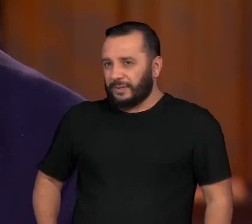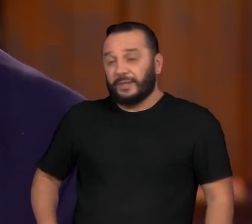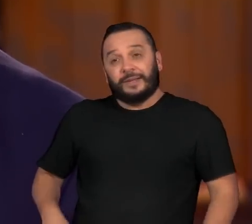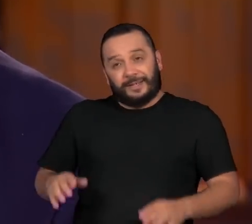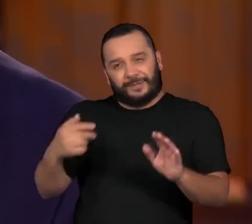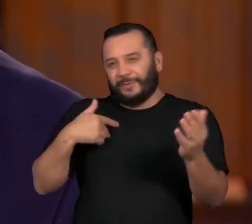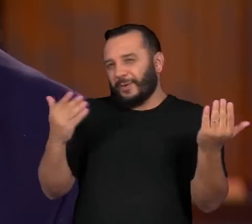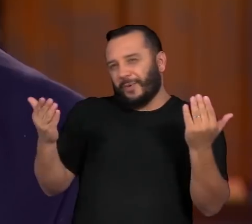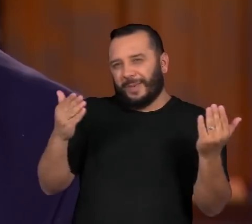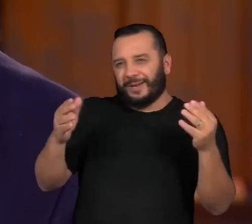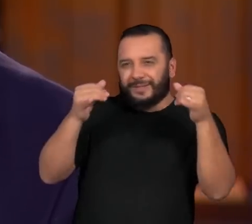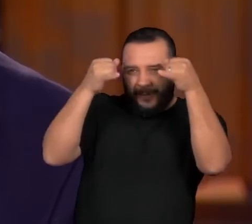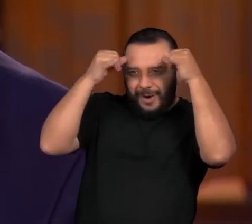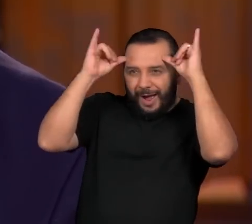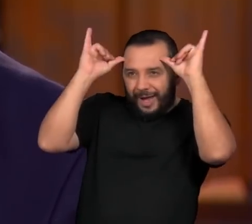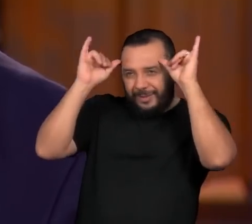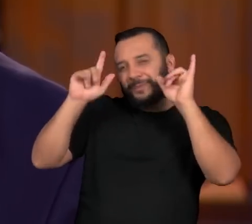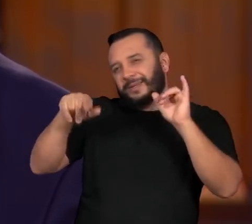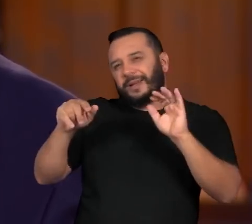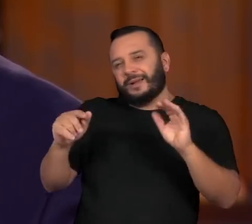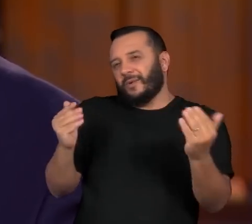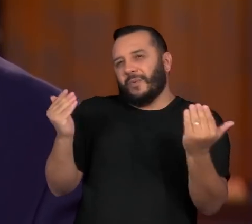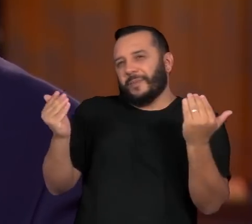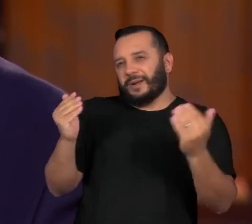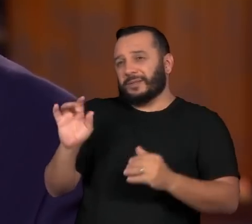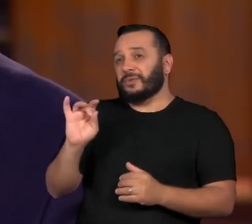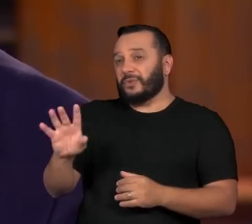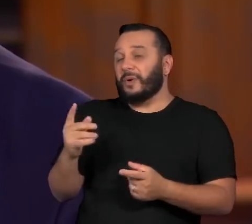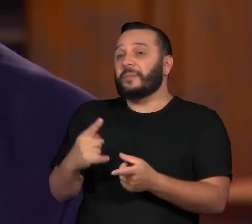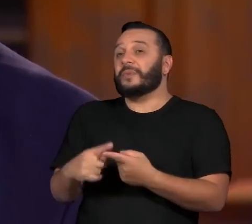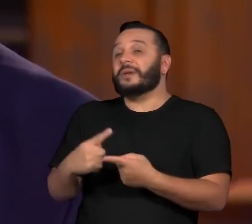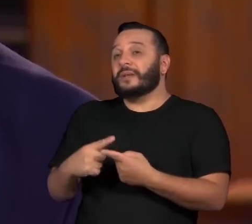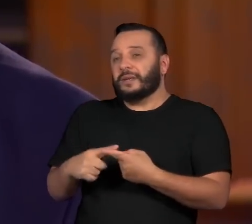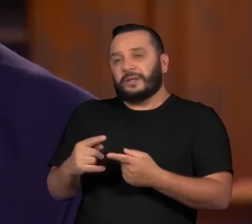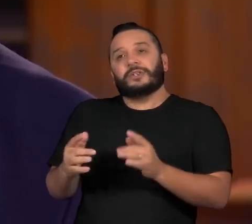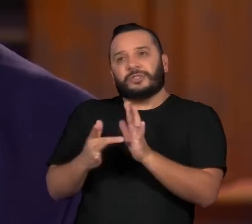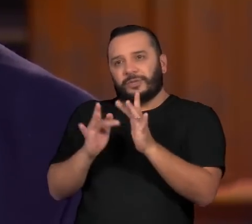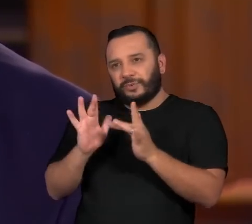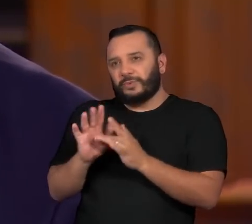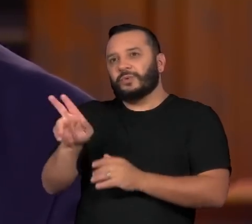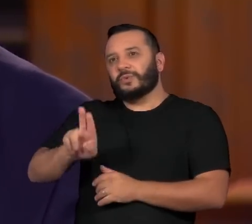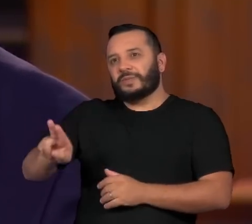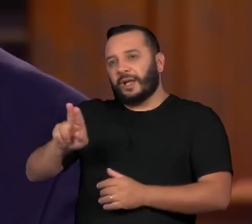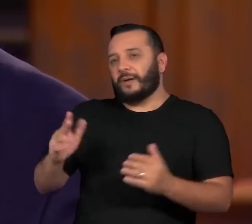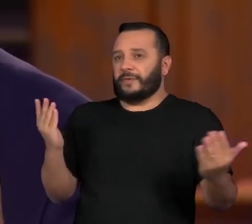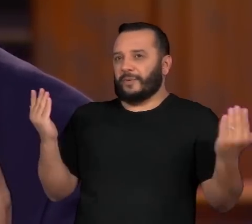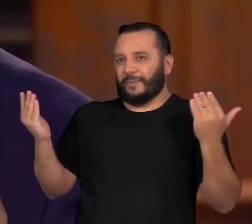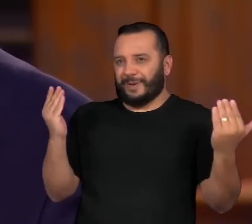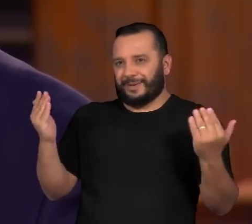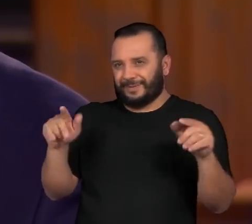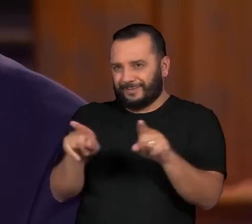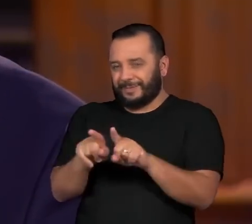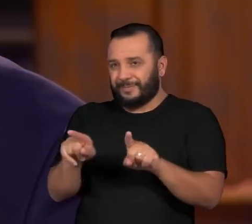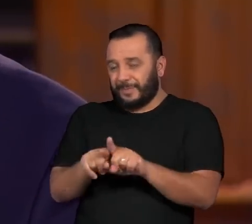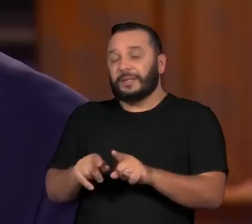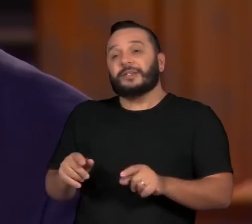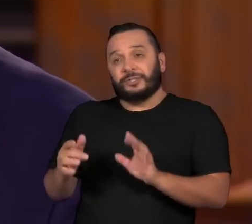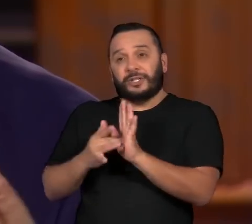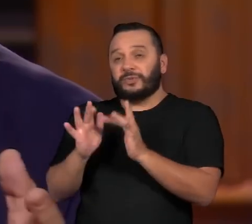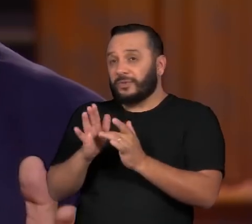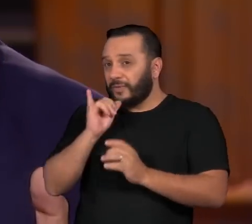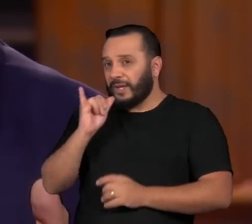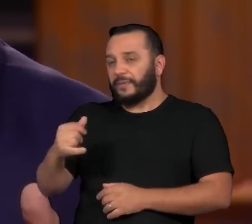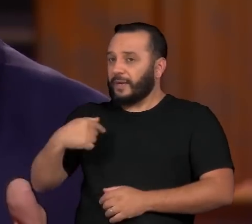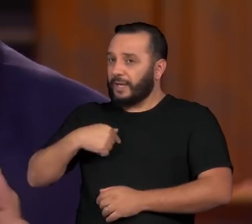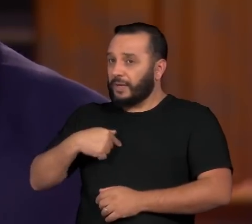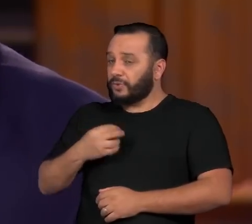gado, mas uma tipologia que Jesus Cristo gostava muito de usar. Eu sou o bom pastor e